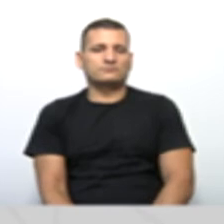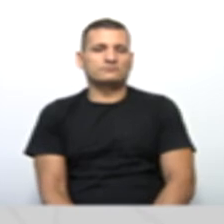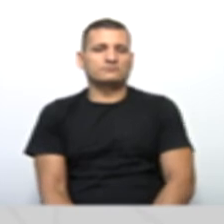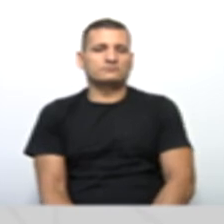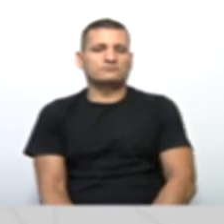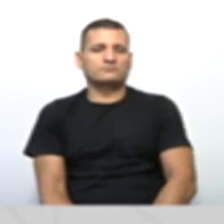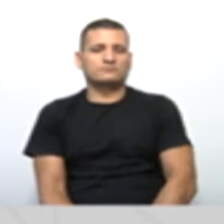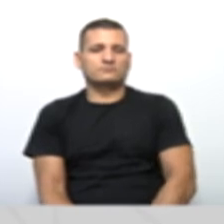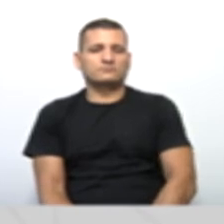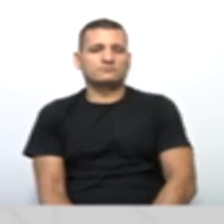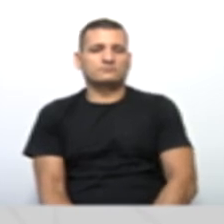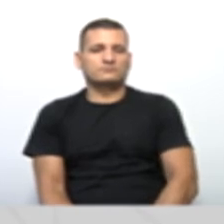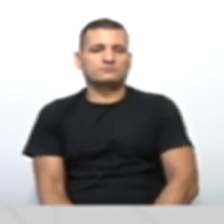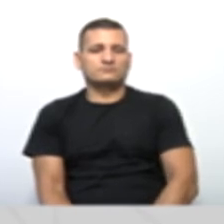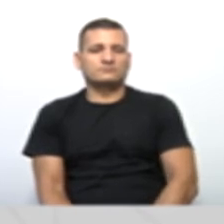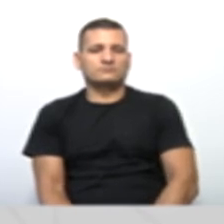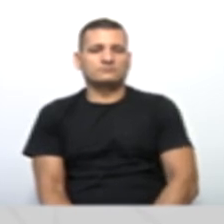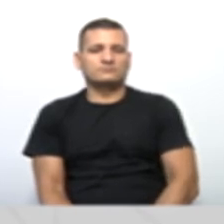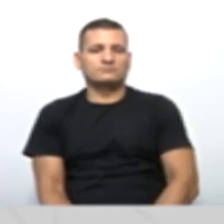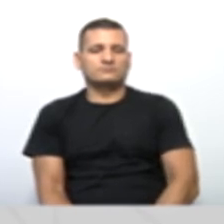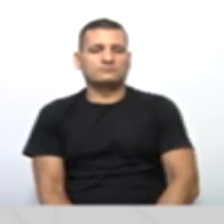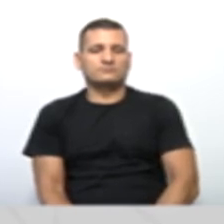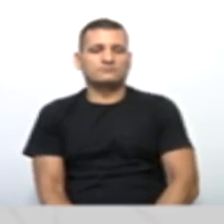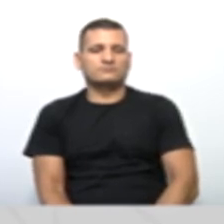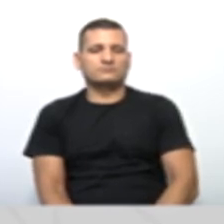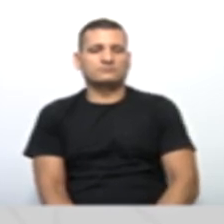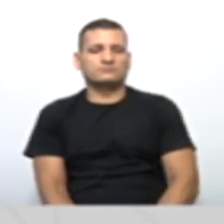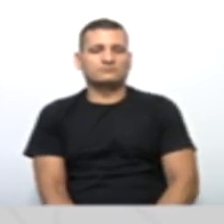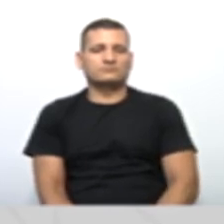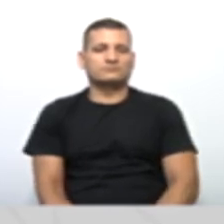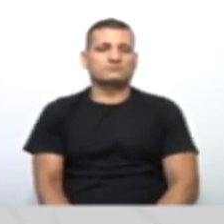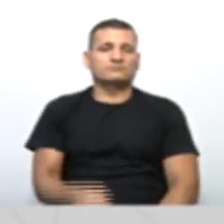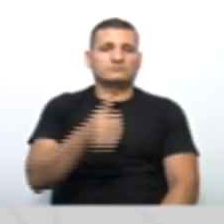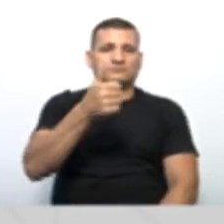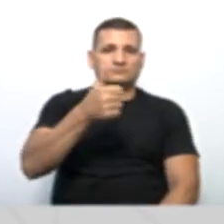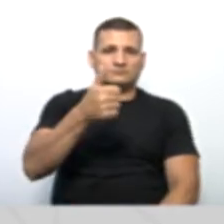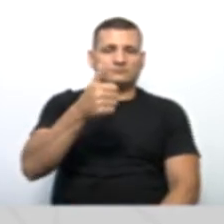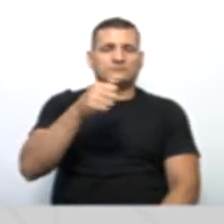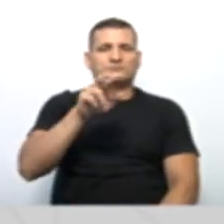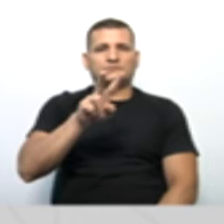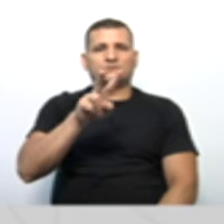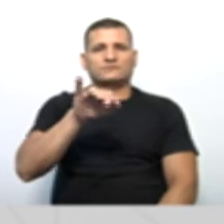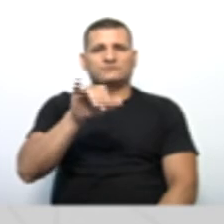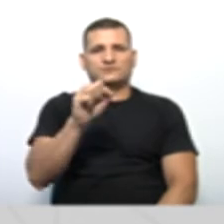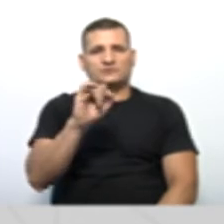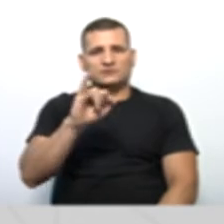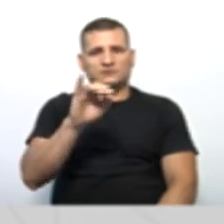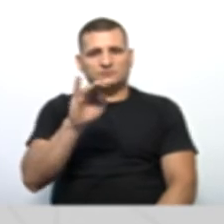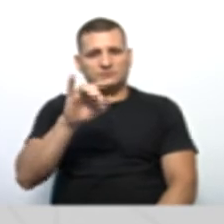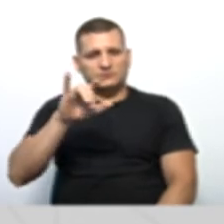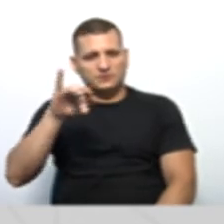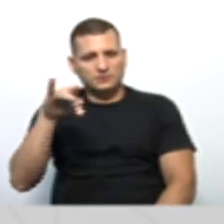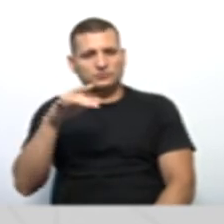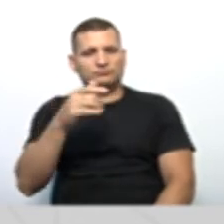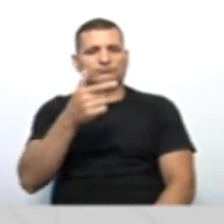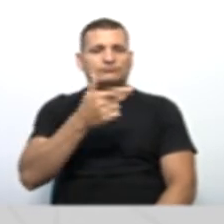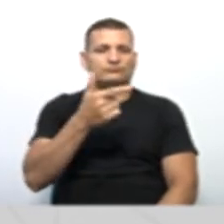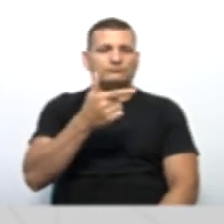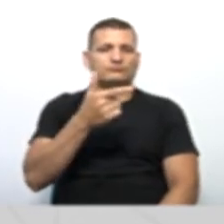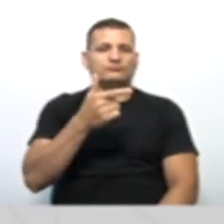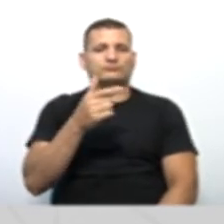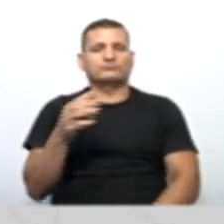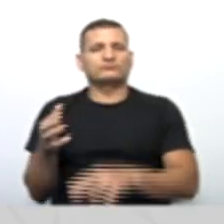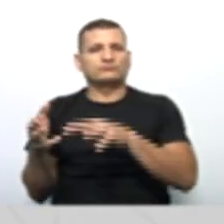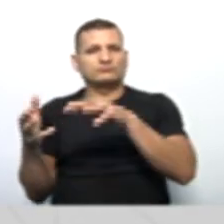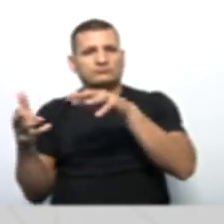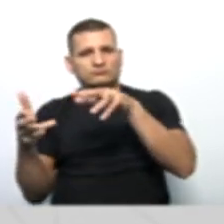vamos lá é primeiro visibilidade de estado do sistema segundo correspondência entre o sistema eo mundo real